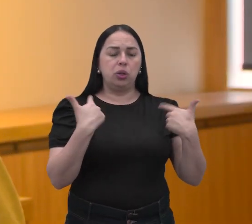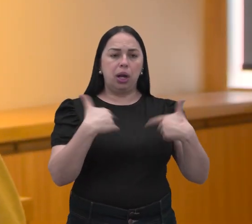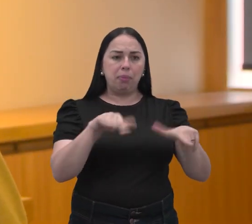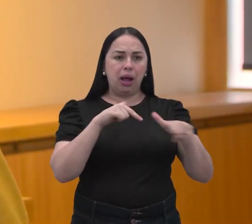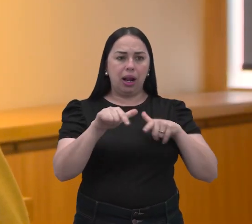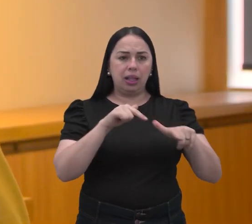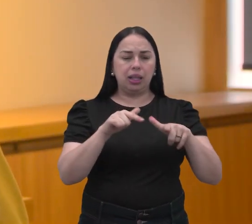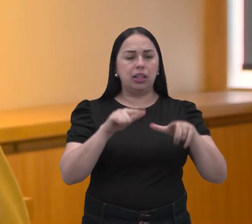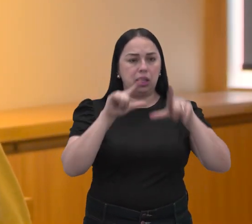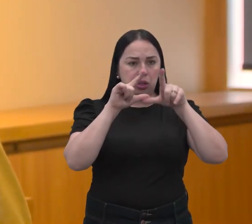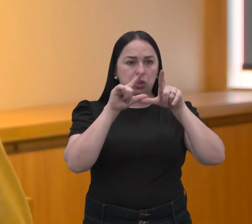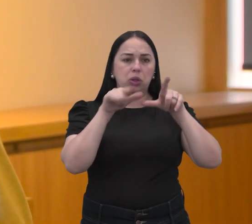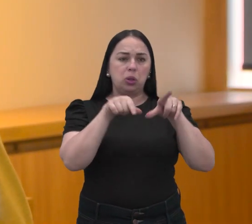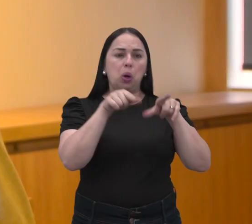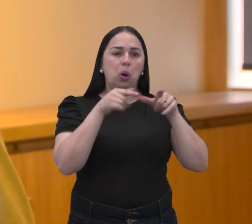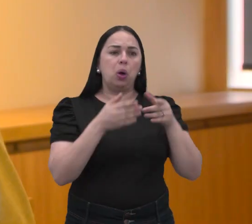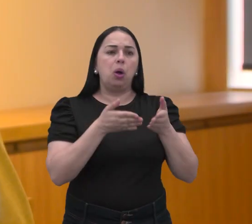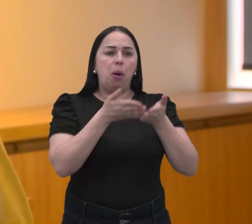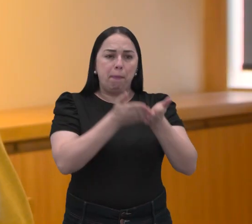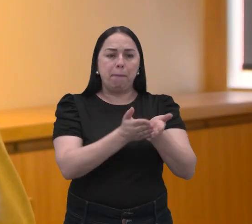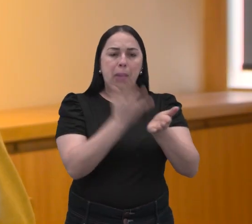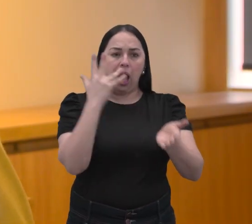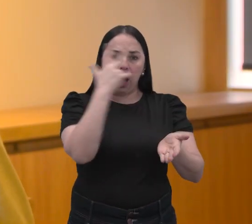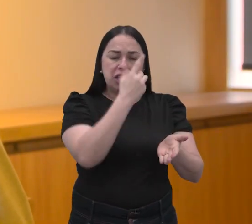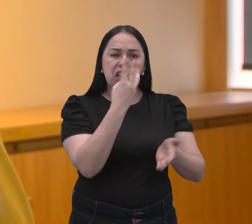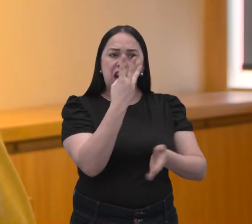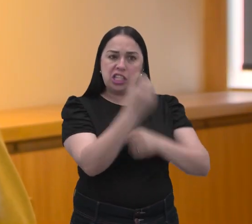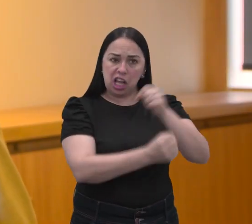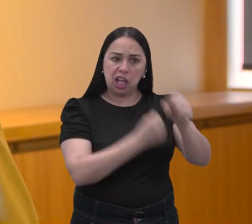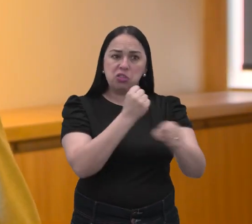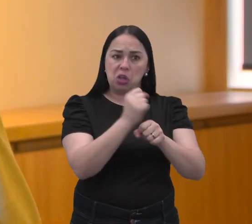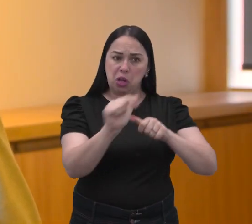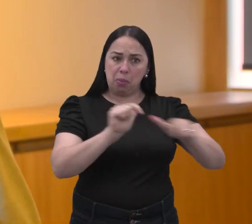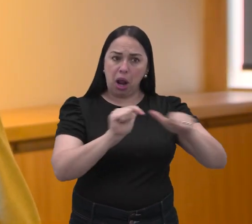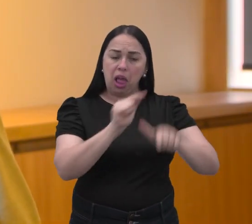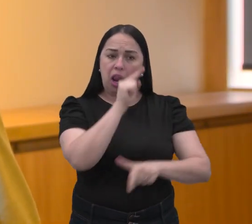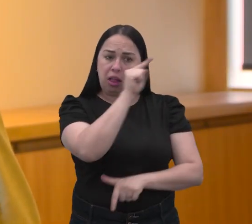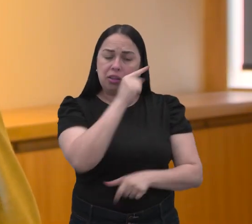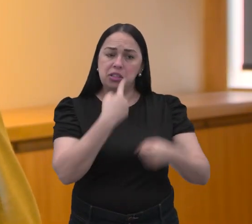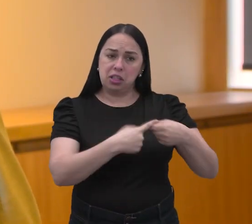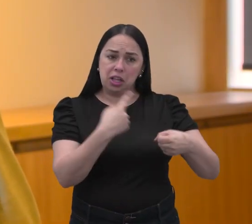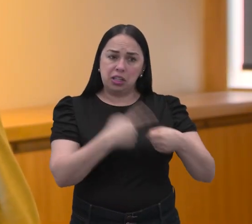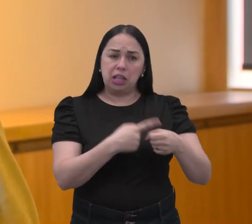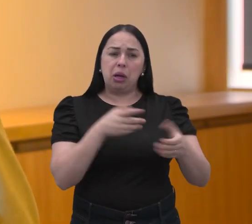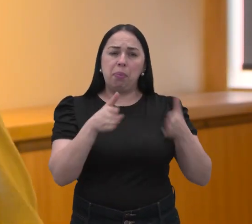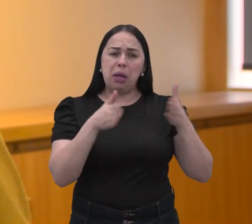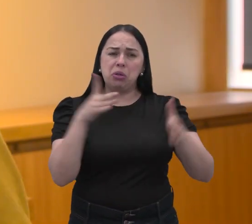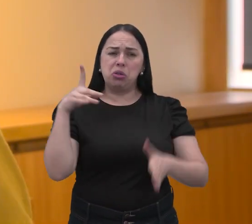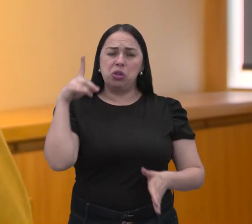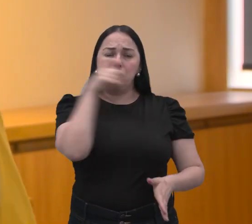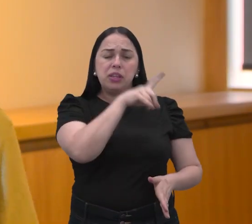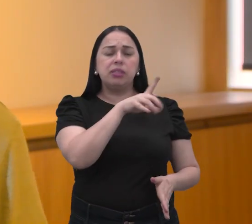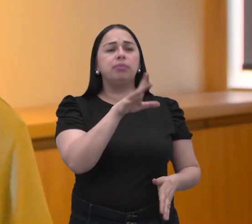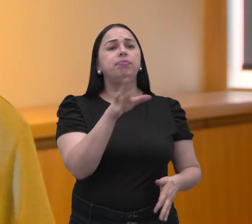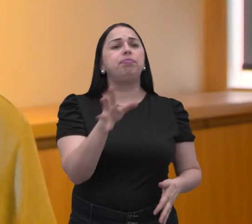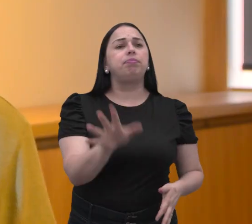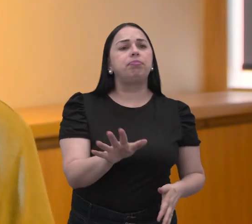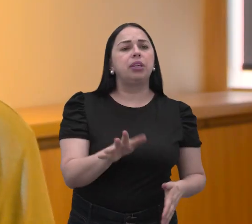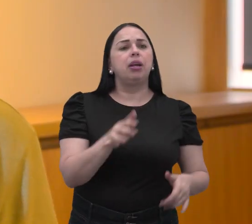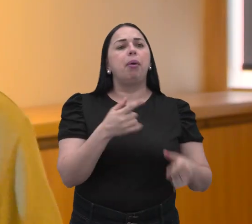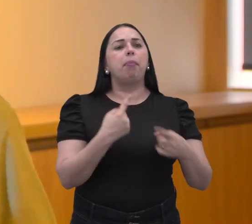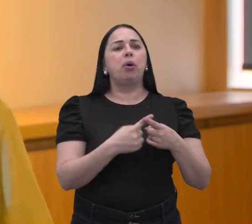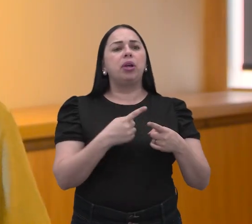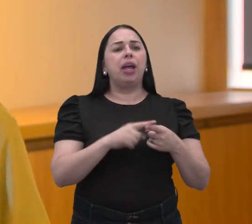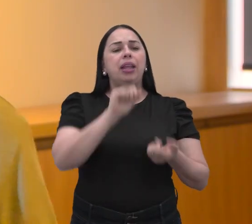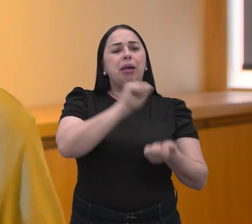eu trabalhei lá em Barra Bonita, num rádio AM, durante 3 anos, mais ou menos. E foi um período bem complicado, assim, no sentido